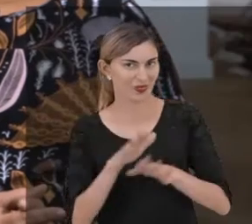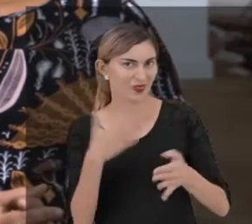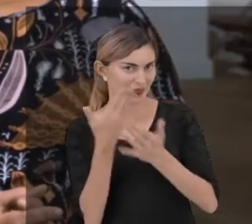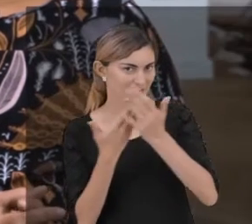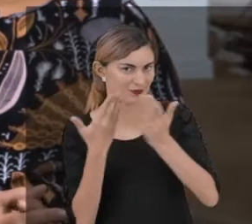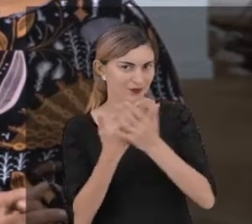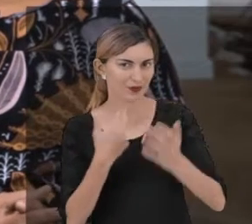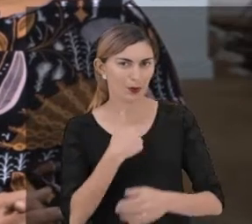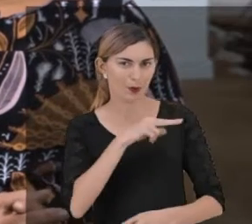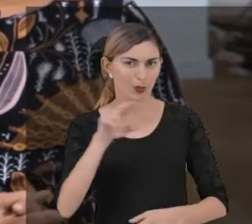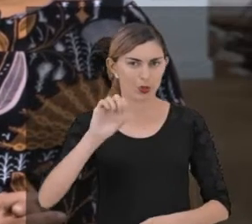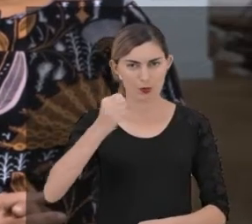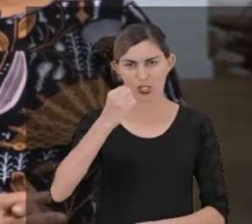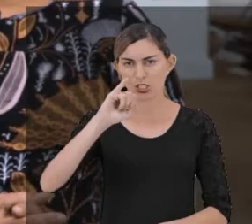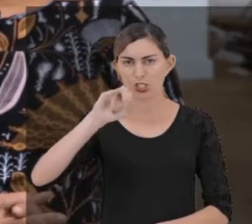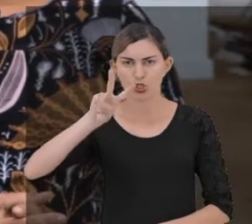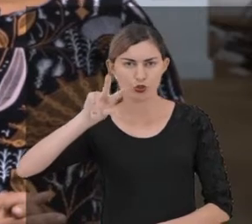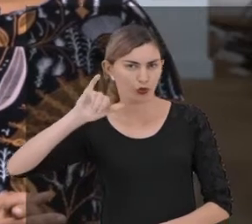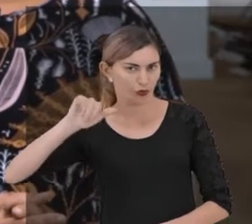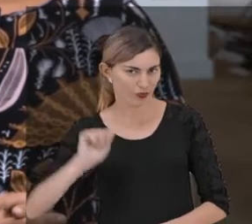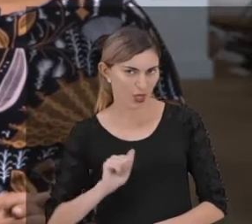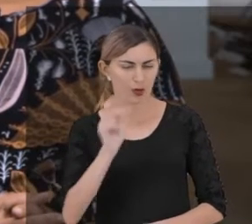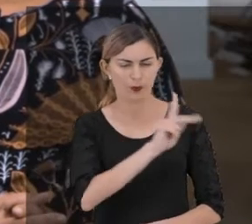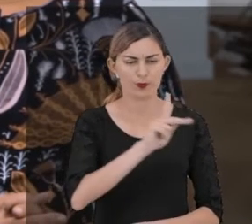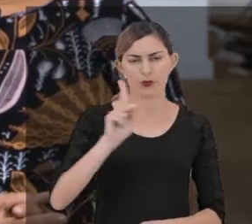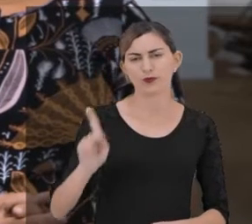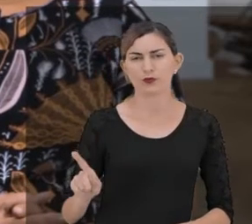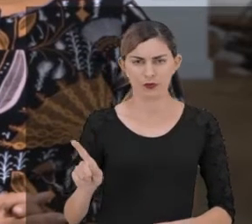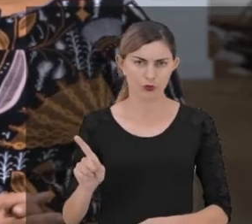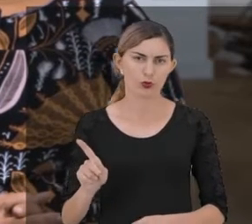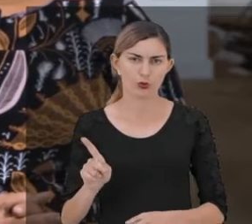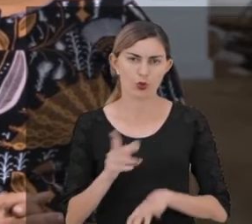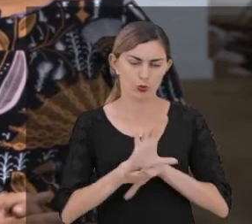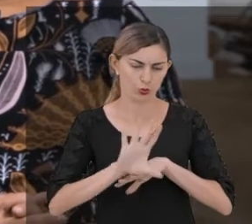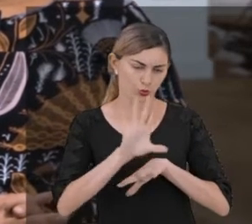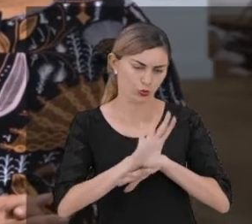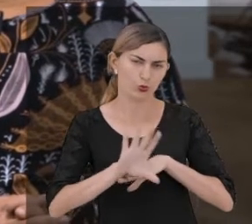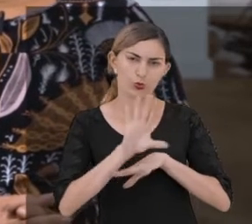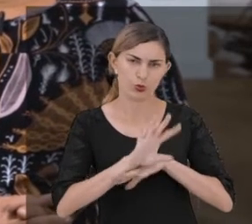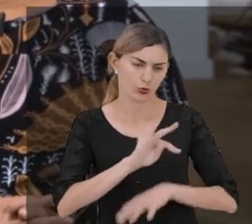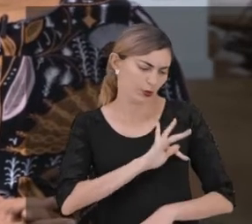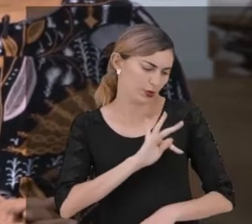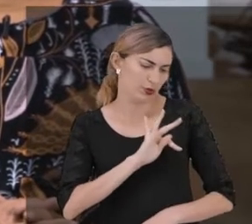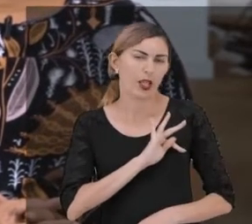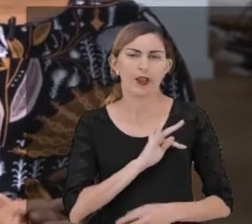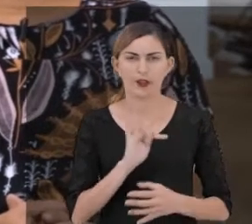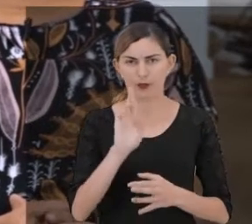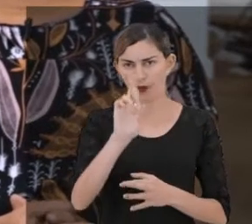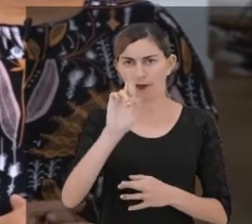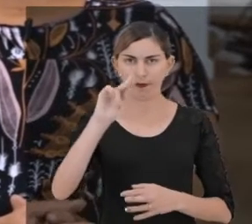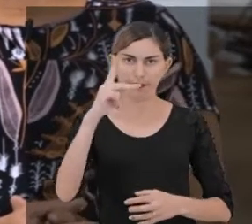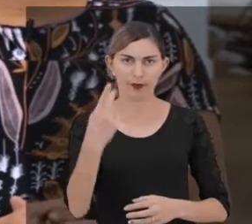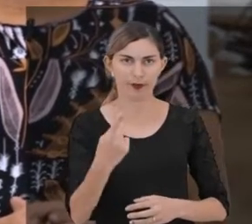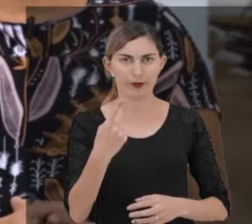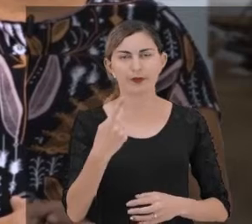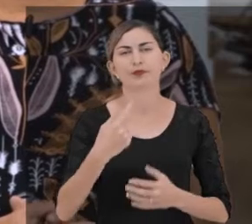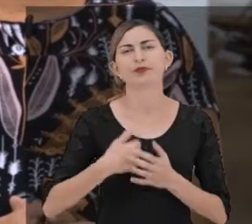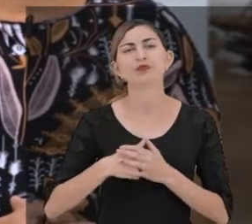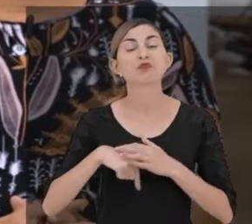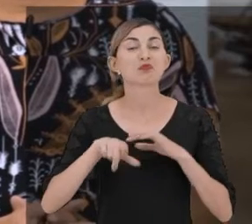Olá, estudantes. Meu nome é Silvia Maia, sou professora do curso de técnico de recursos